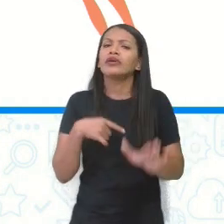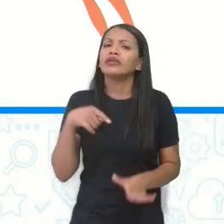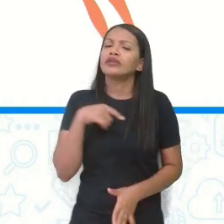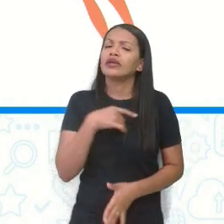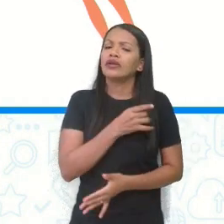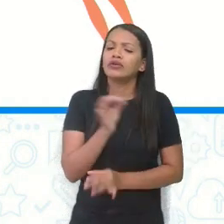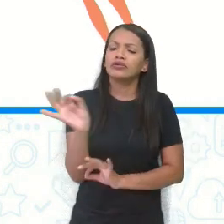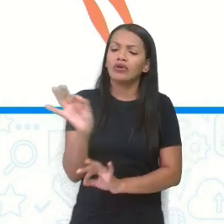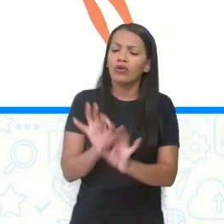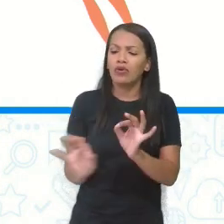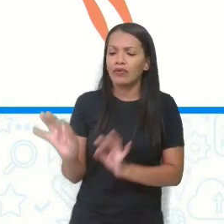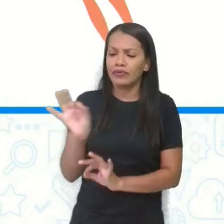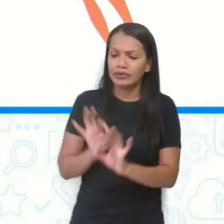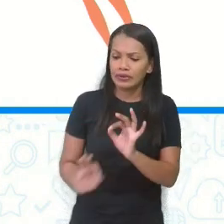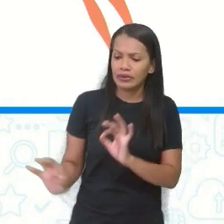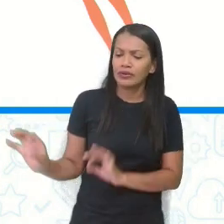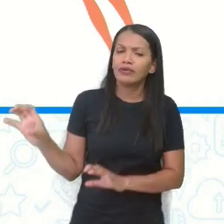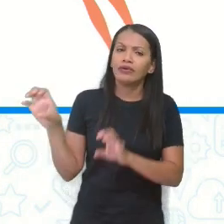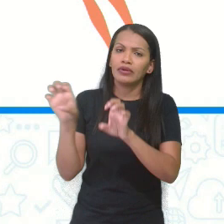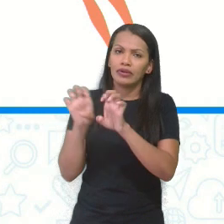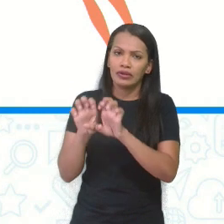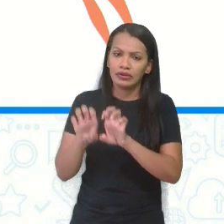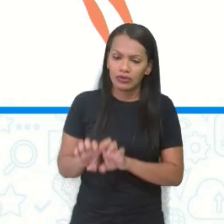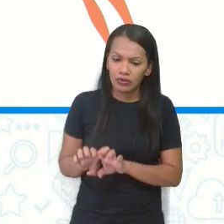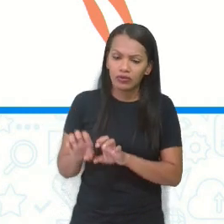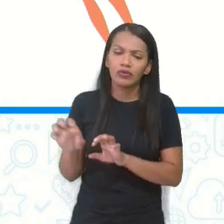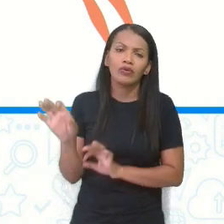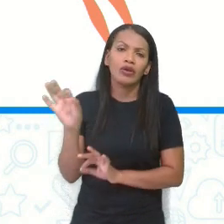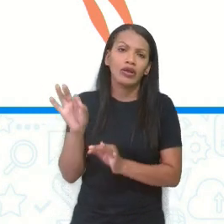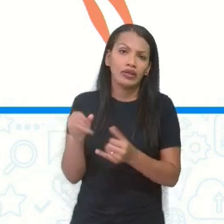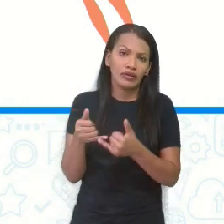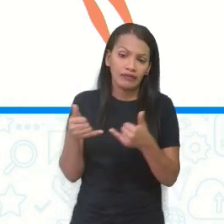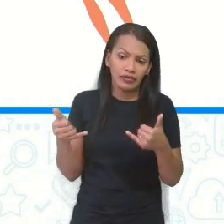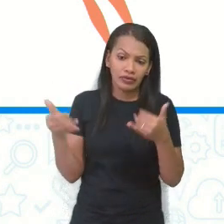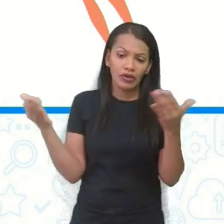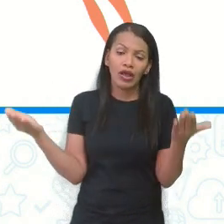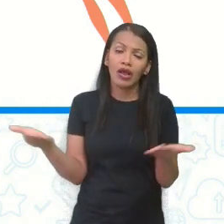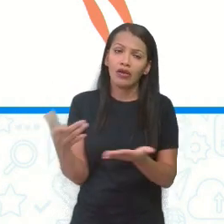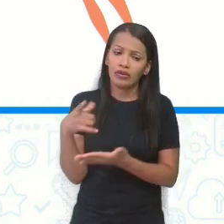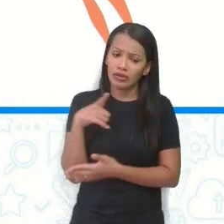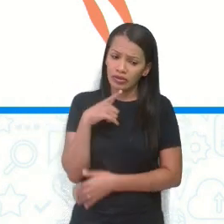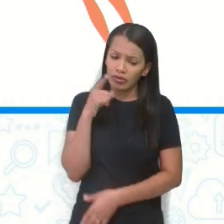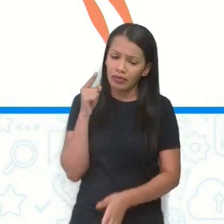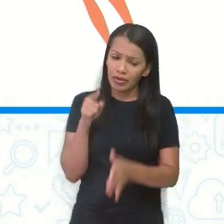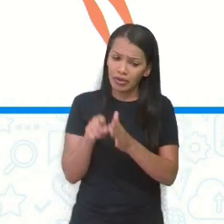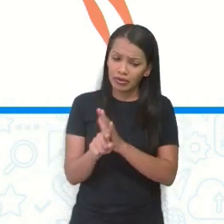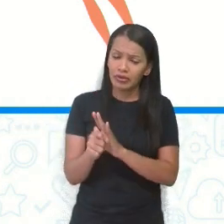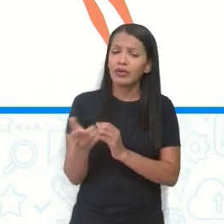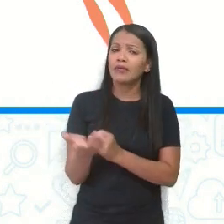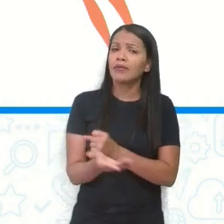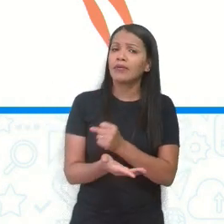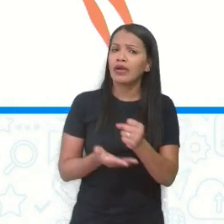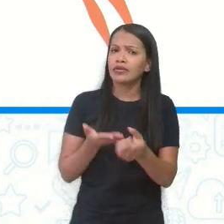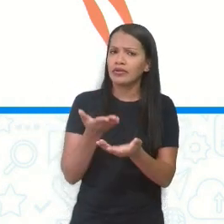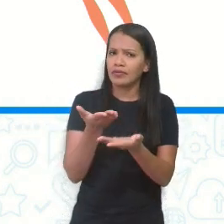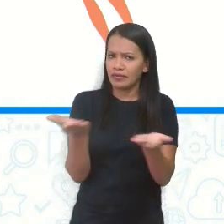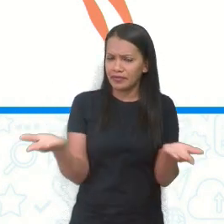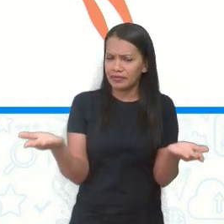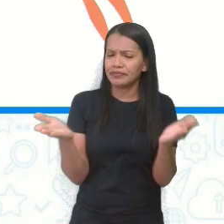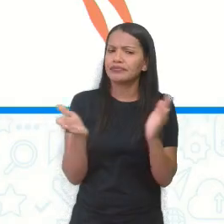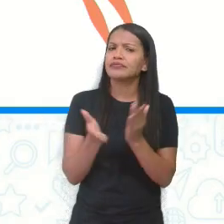organização, essa estrutura em versos. Agora, tem uma perguntinha básica, como eu falei para